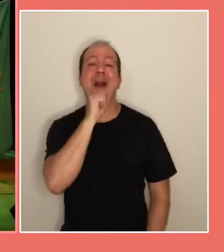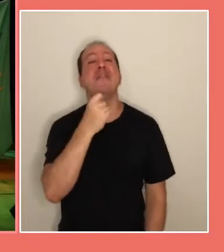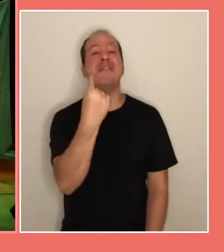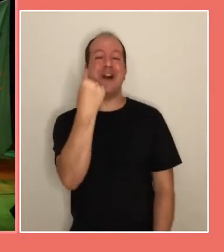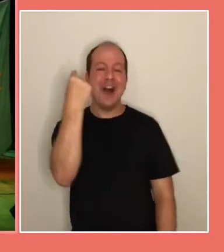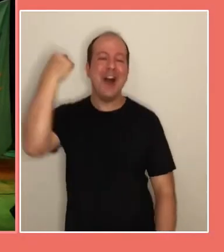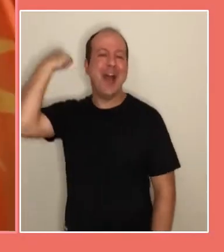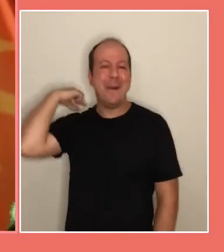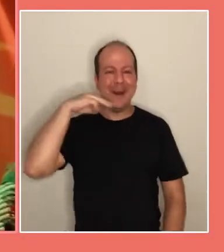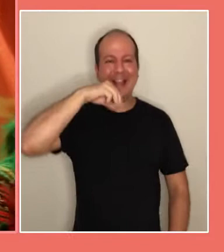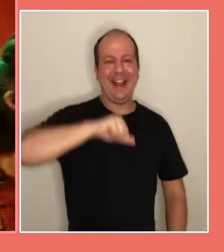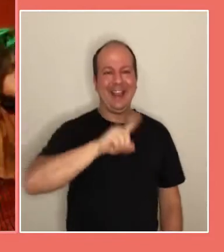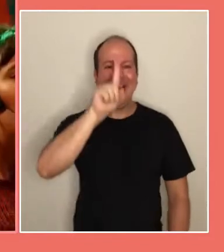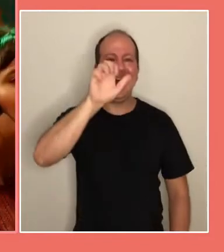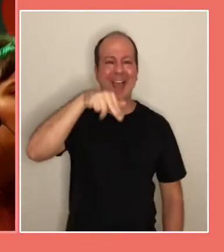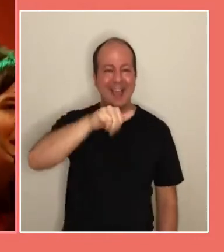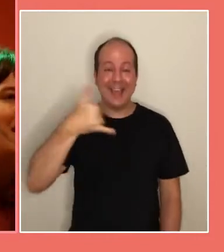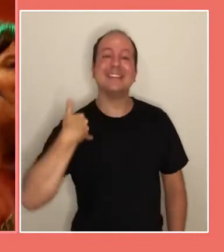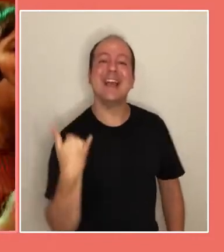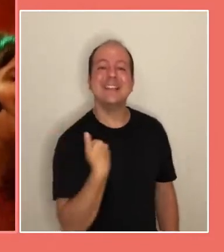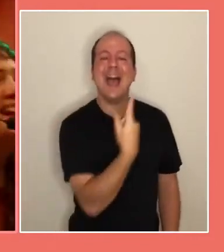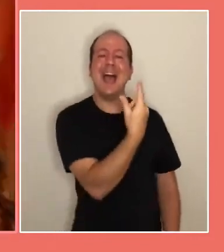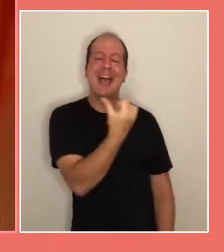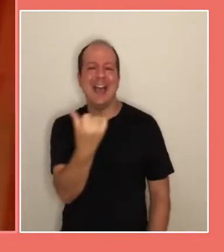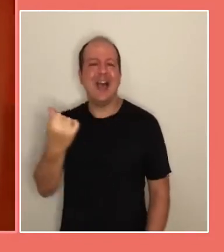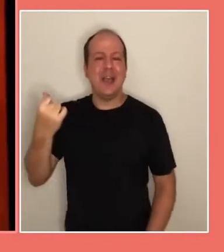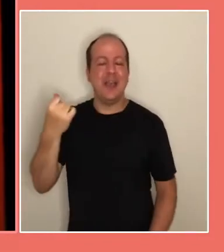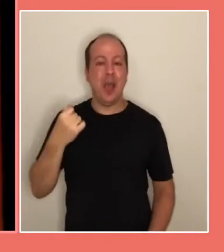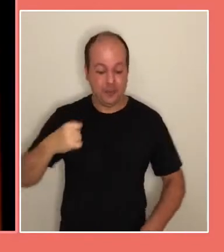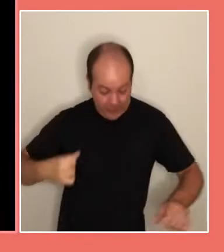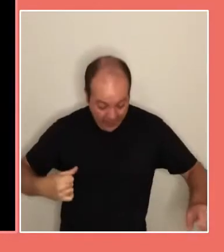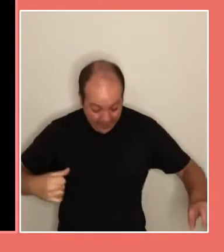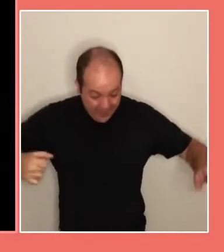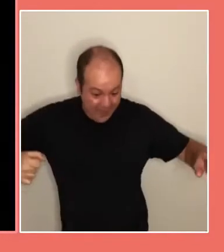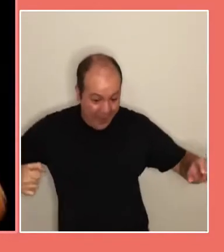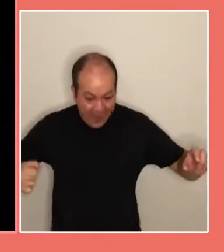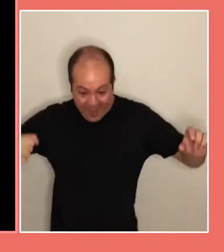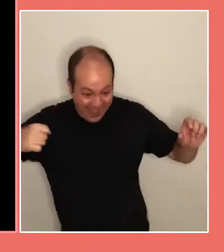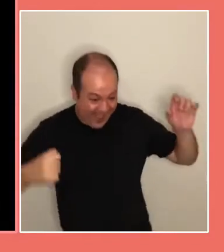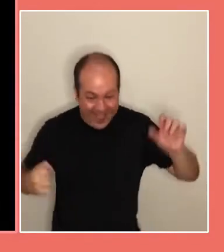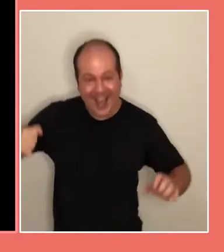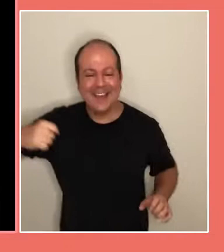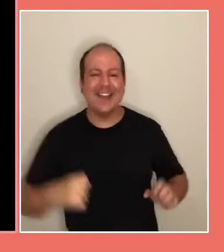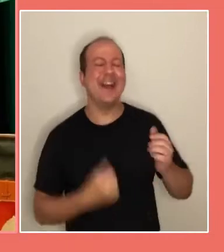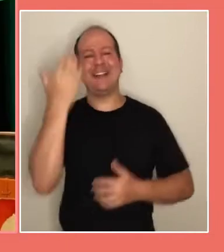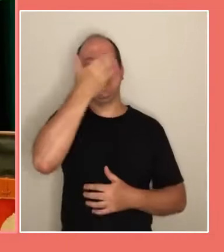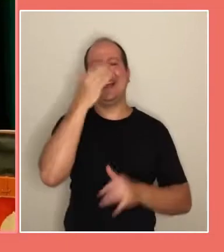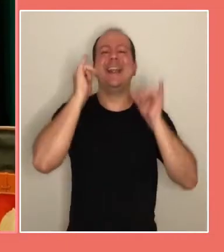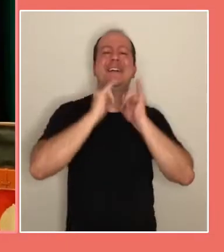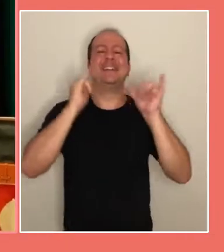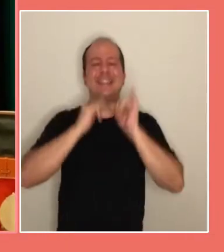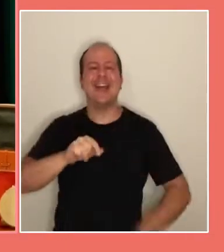Igual minha bisavó Madalena com 116. Não perdi a pisada do forró. Nunca vi, vou